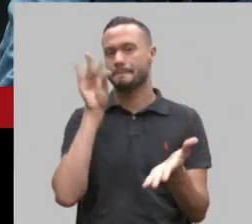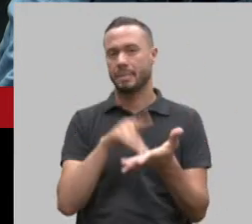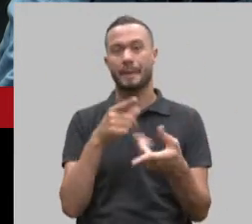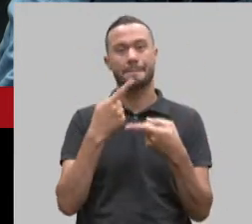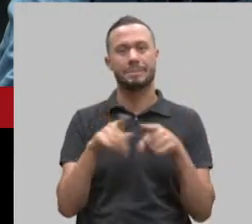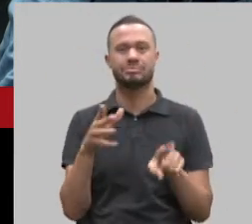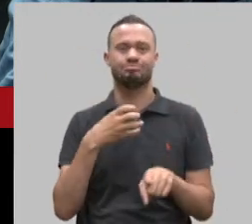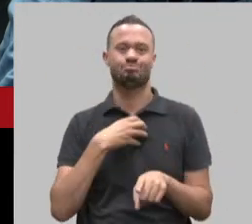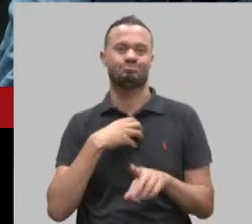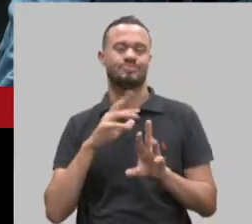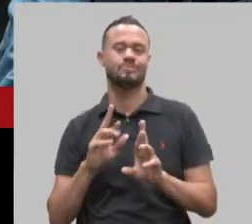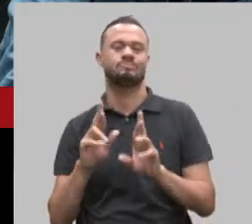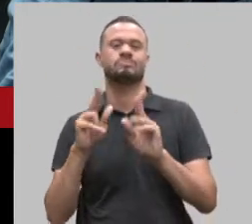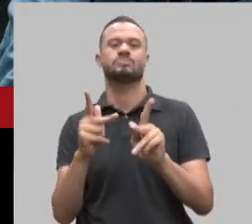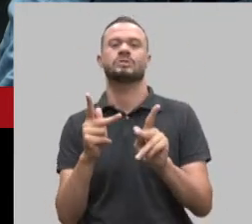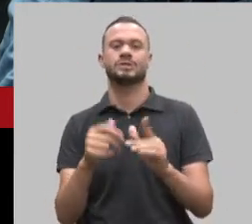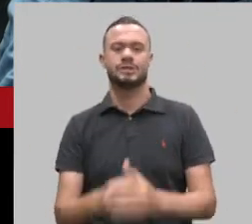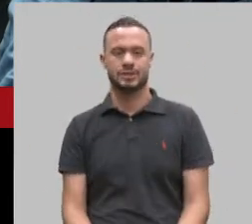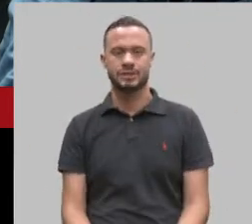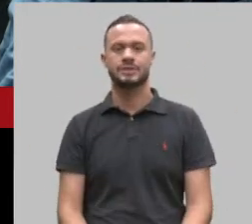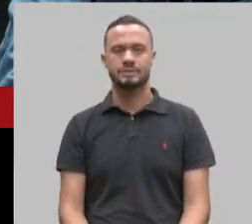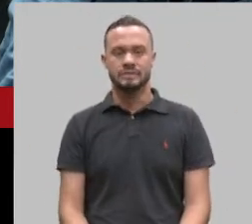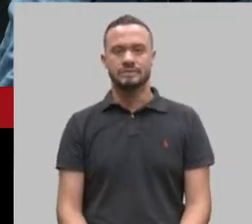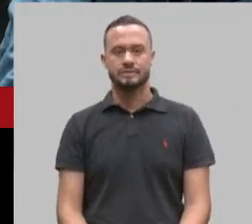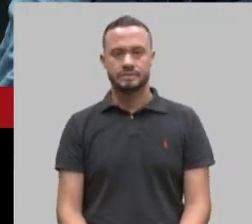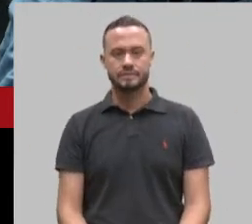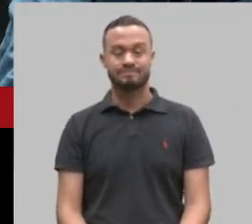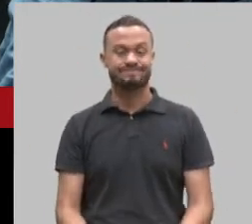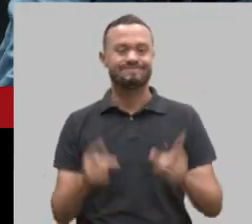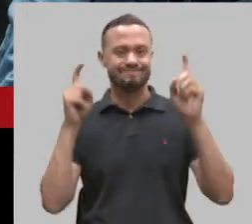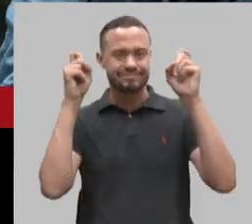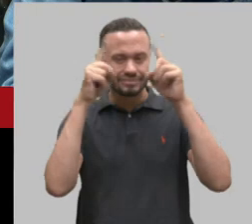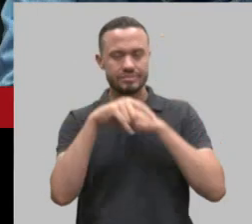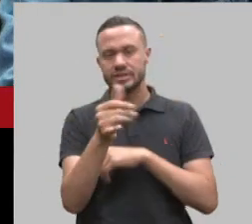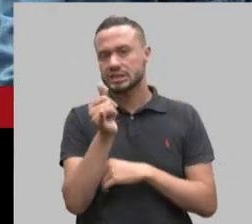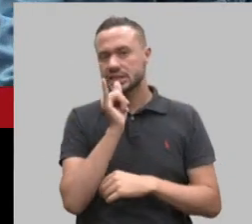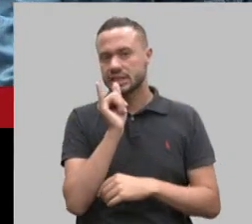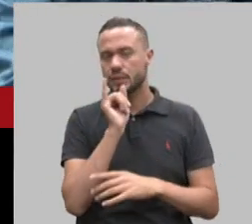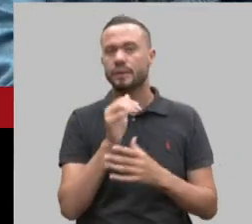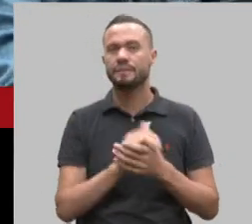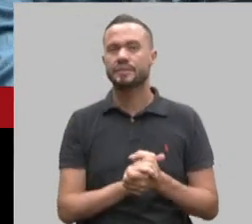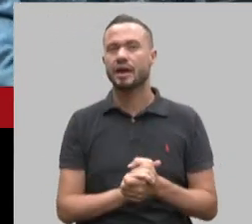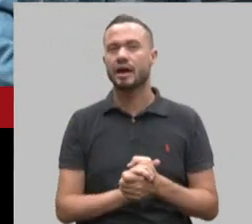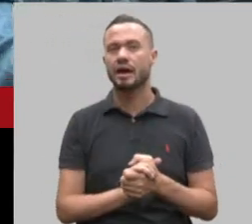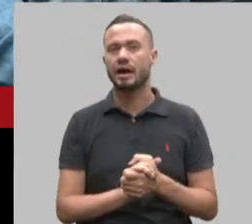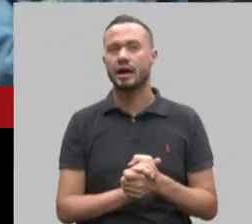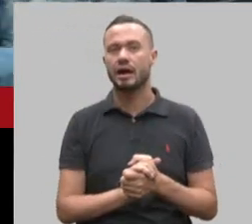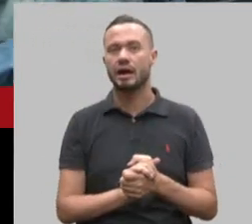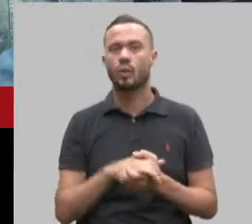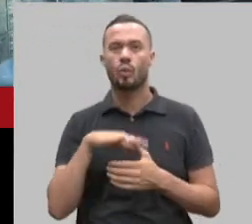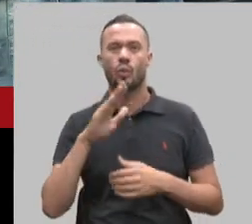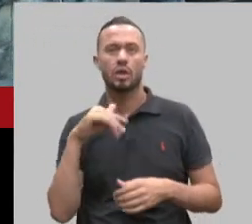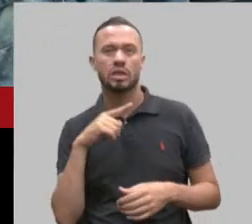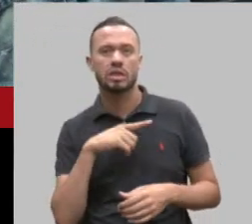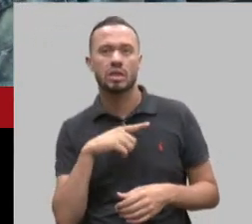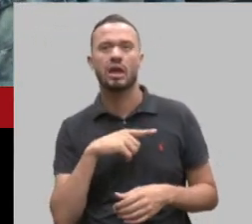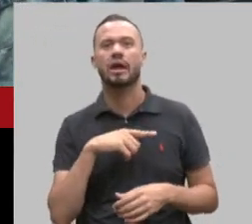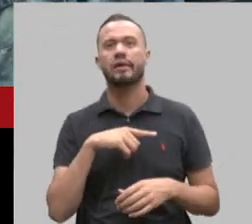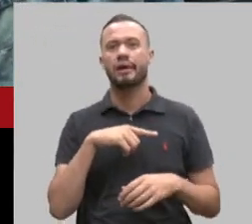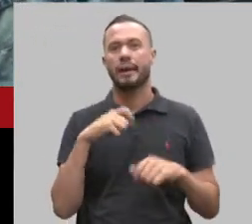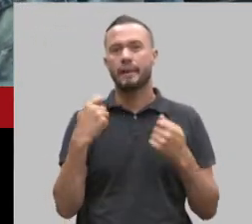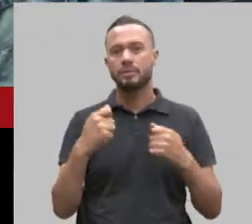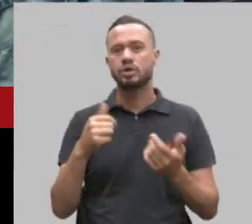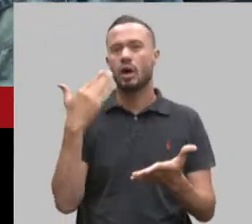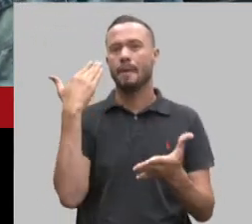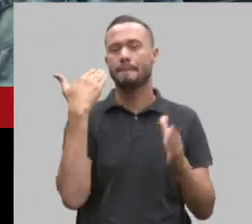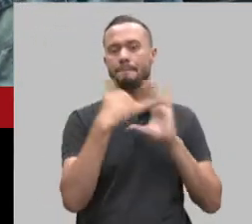muito mais eh muito mais inviável Por exemplo quando eh houver a comissão ou a gente ter que enviar para um deputado